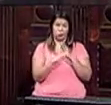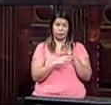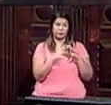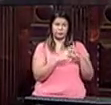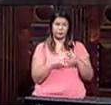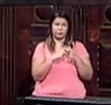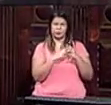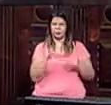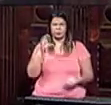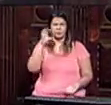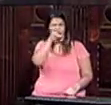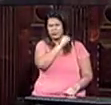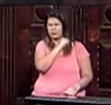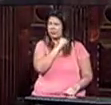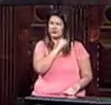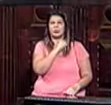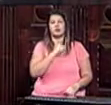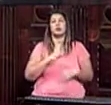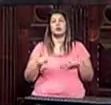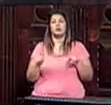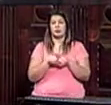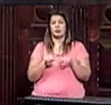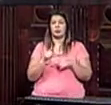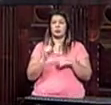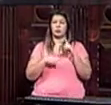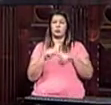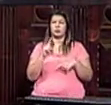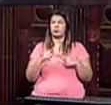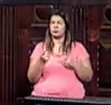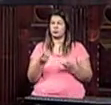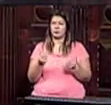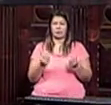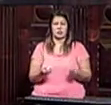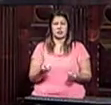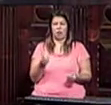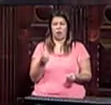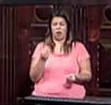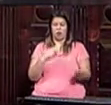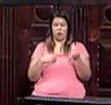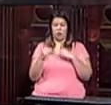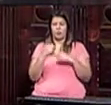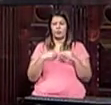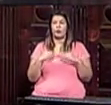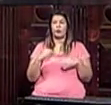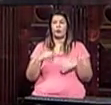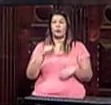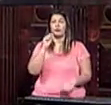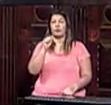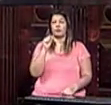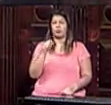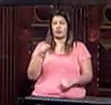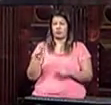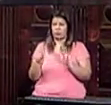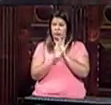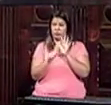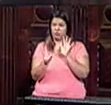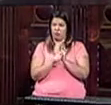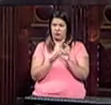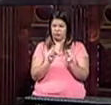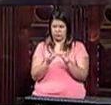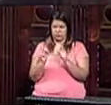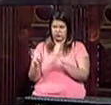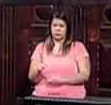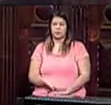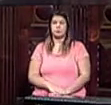mais rápida e ela produz muito mais resultados do que a questão do tráfico de